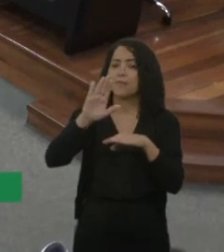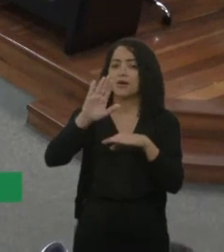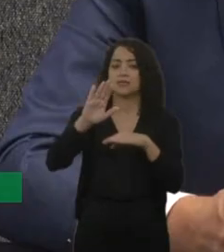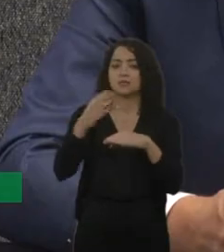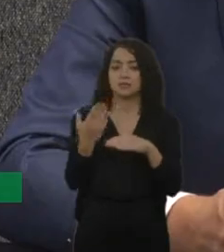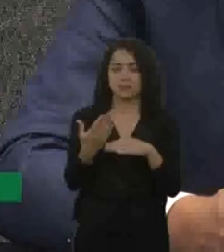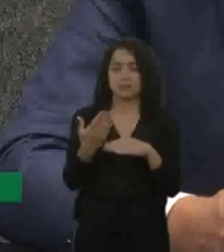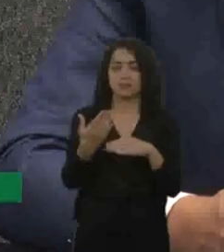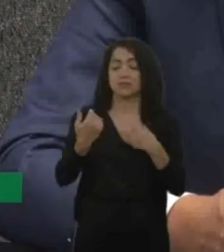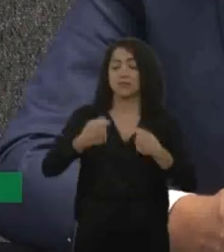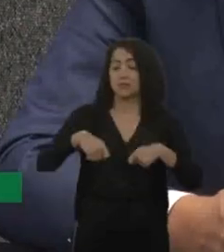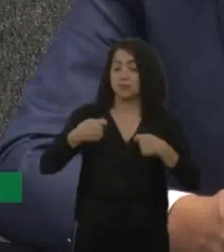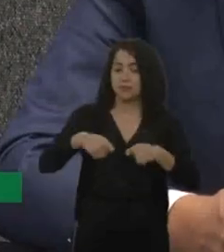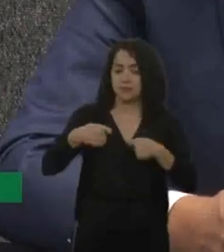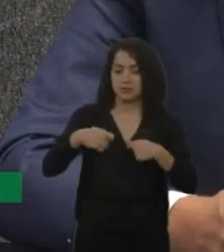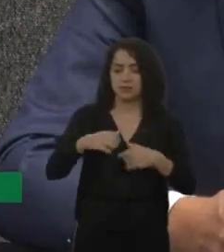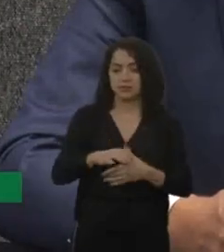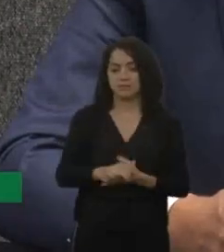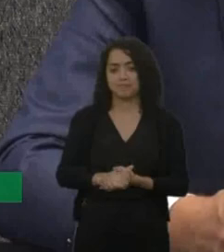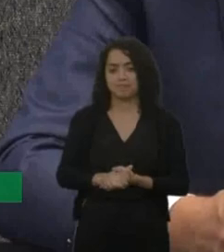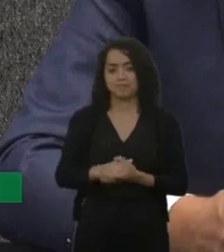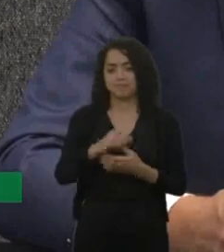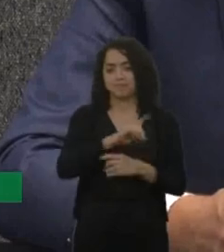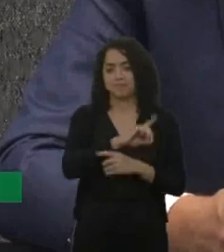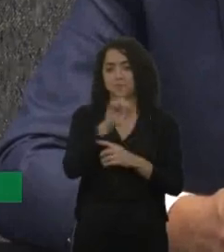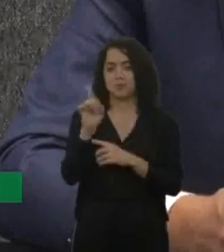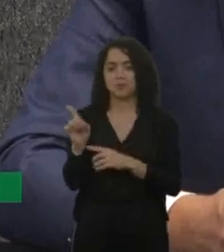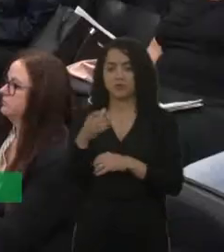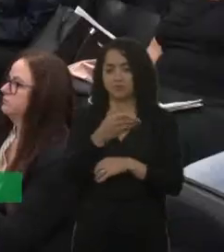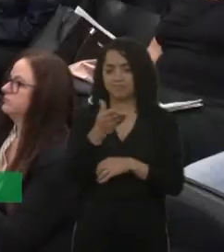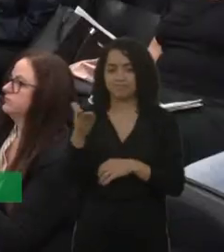encaminhamentos necessários para essa área. Um bom dia a todos.